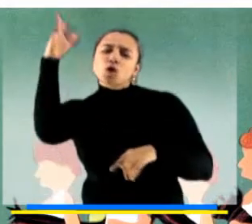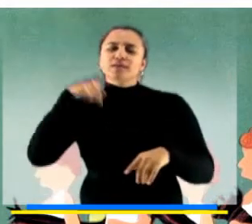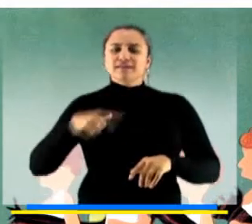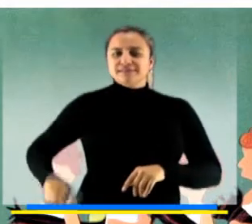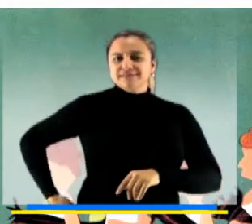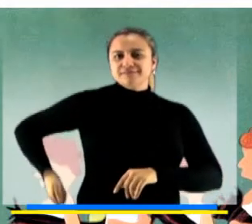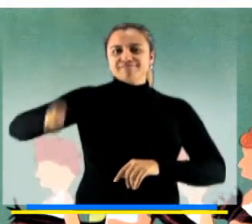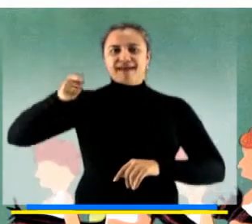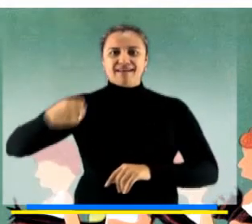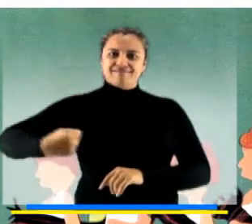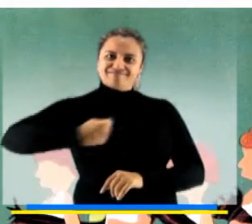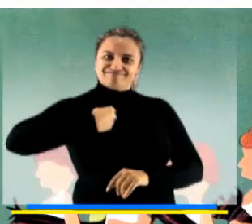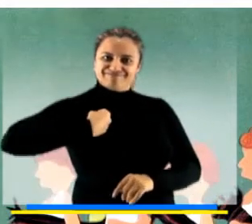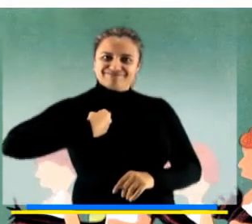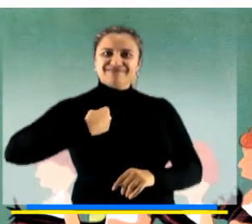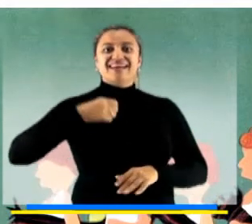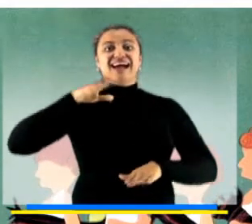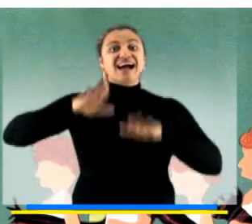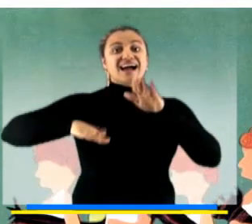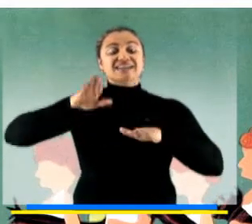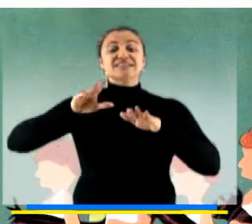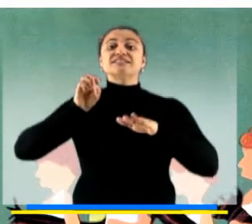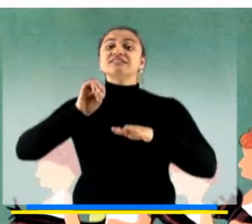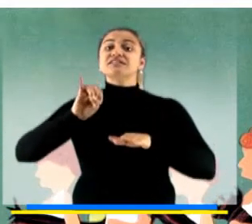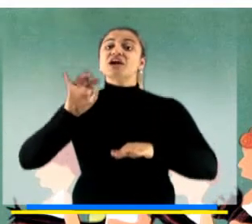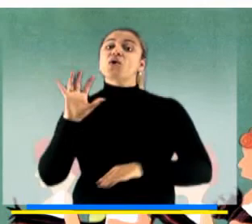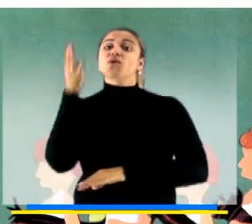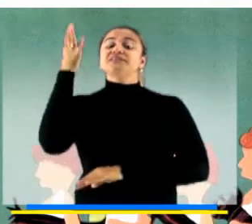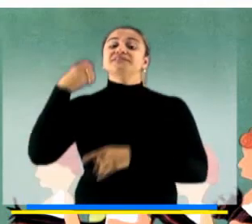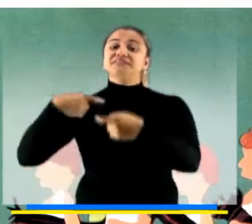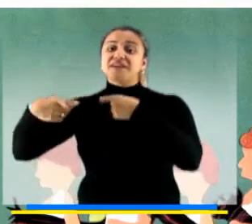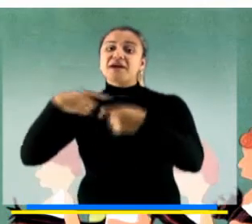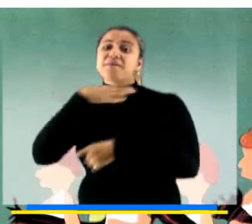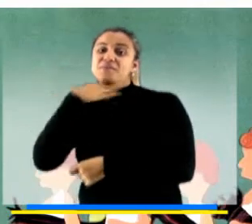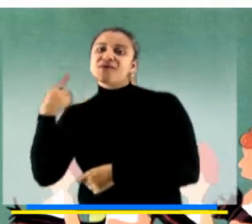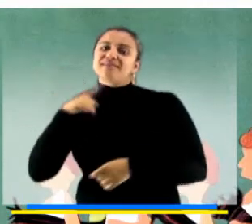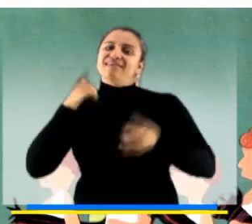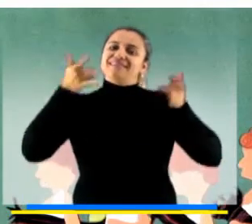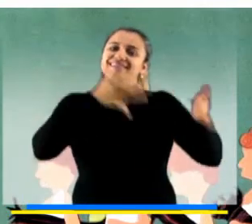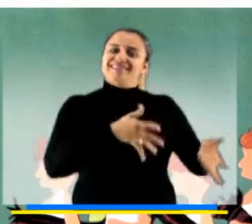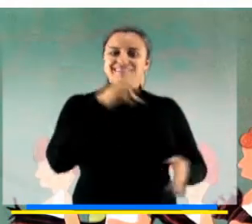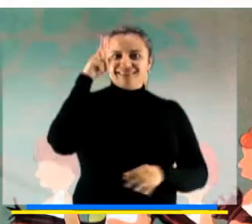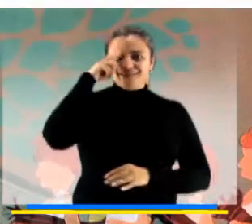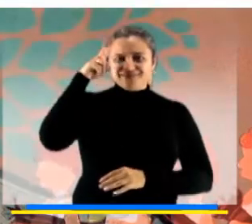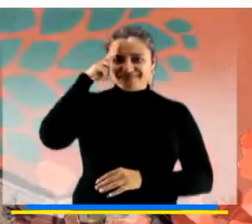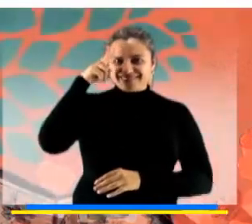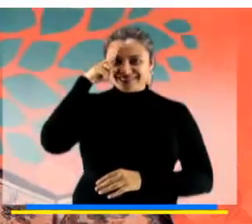e armaduras, para se acaso viessem morrer em combate.